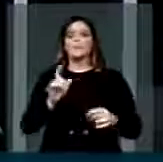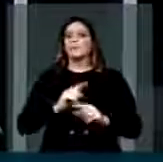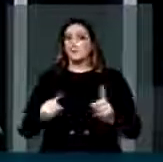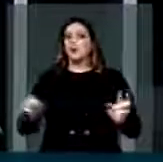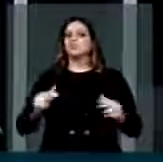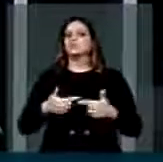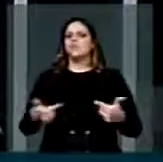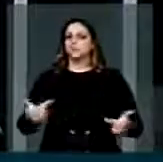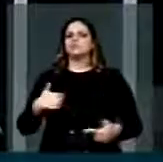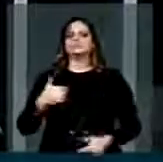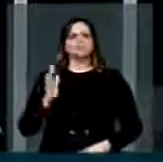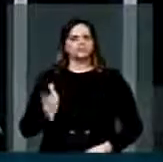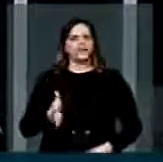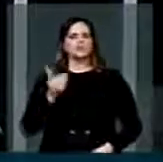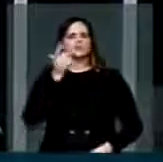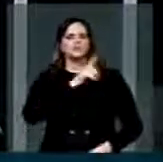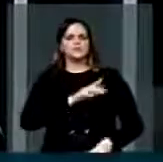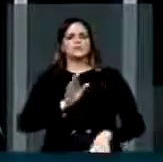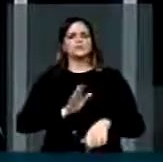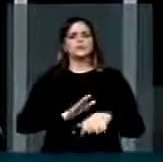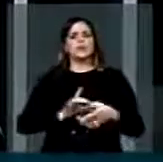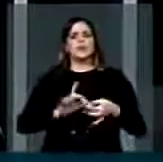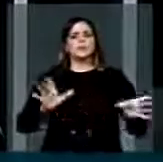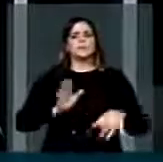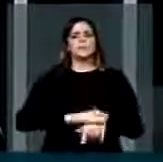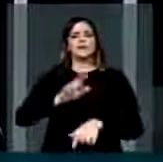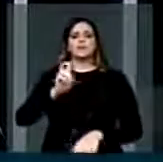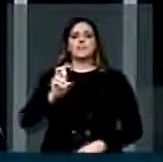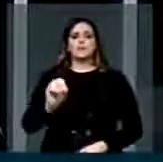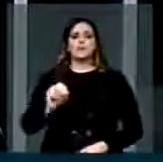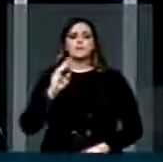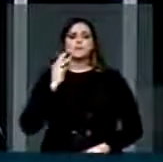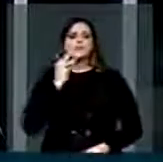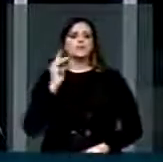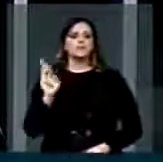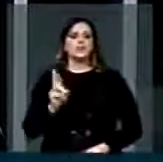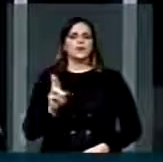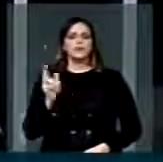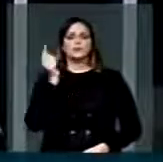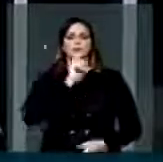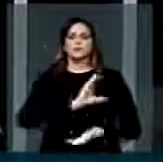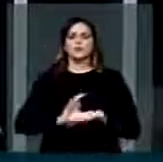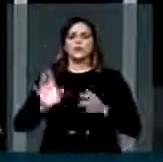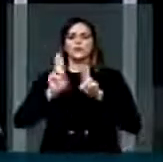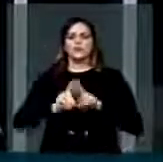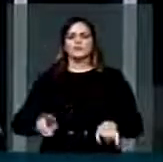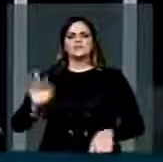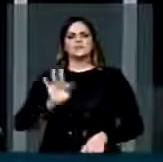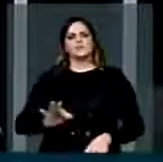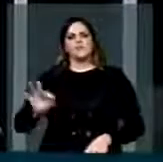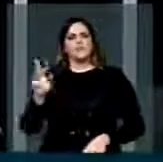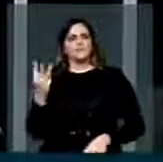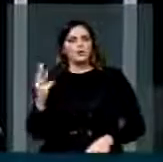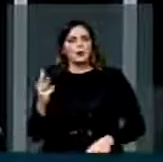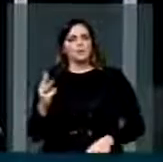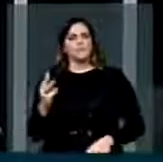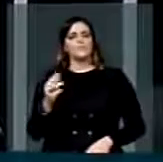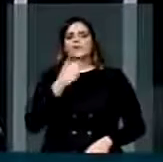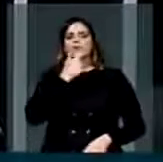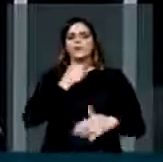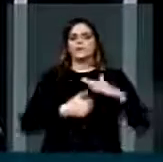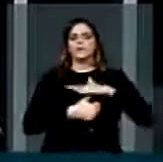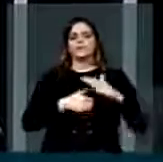Maranhão, nós conseguimos liberar mais de 50 milhões de reais para a Universidade Federal do Maranhão. E o reitor